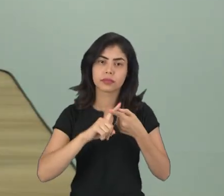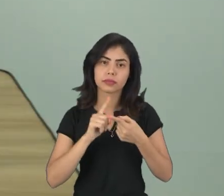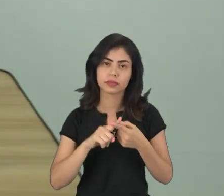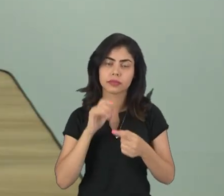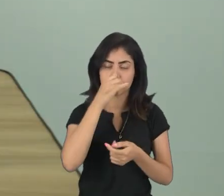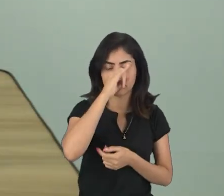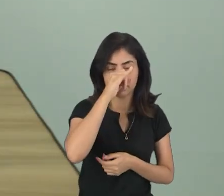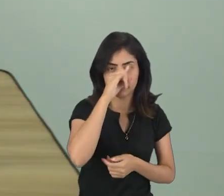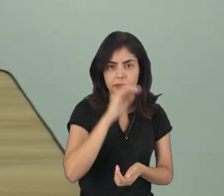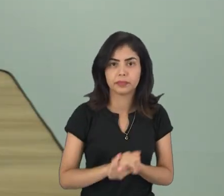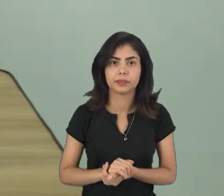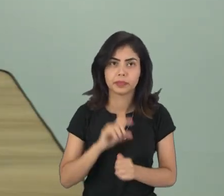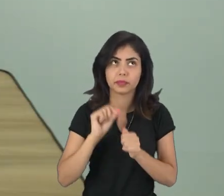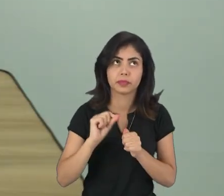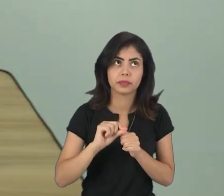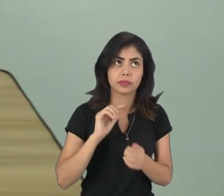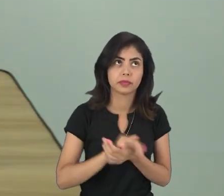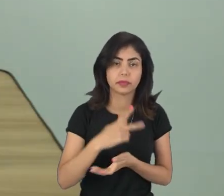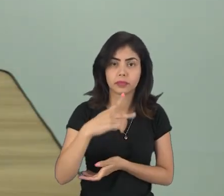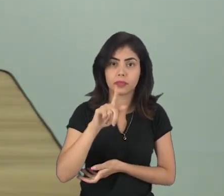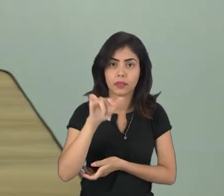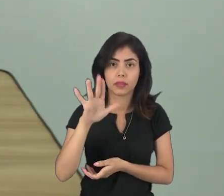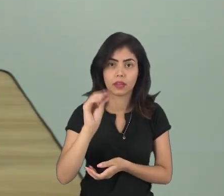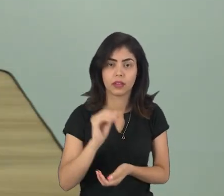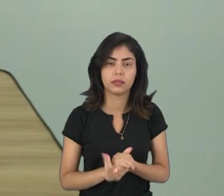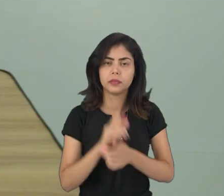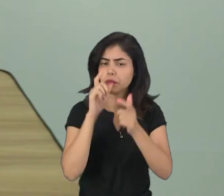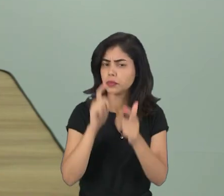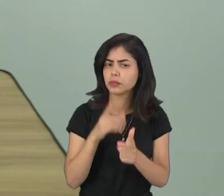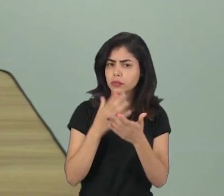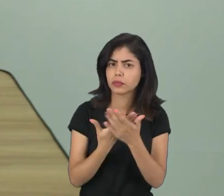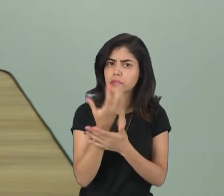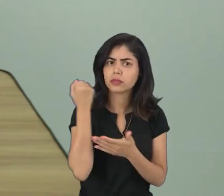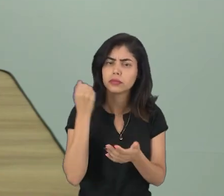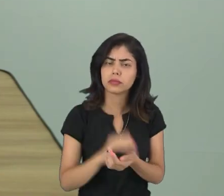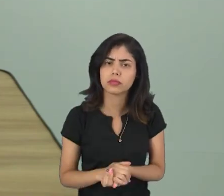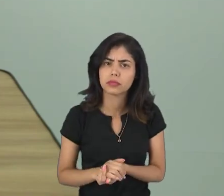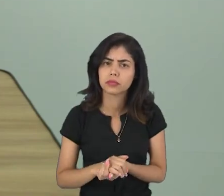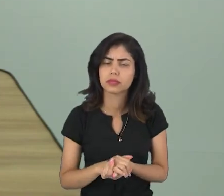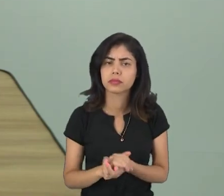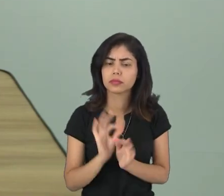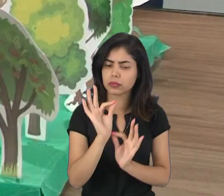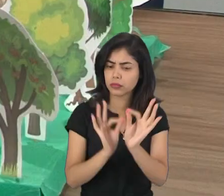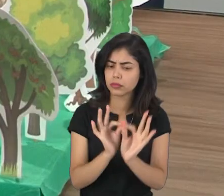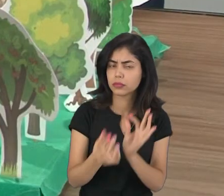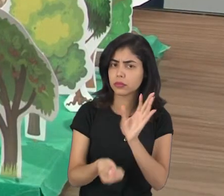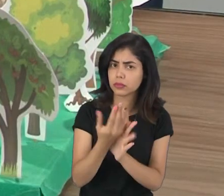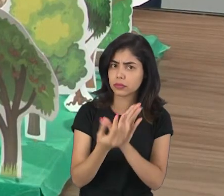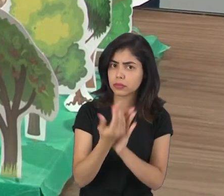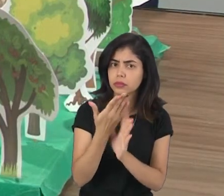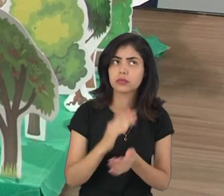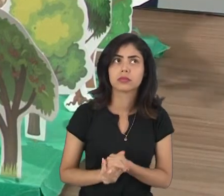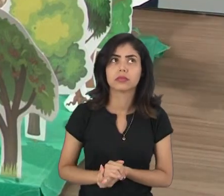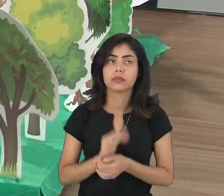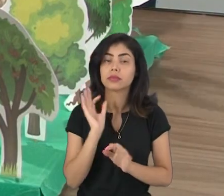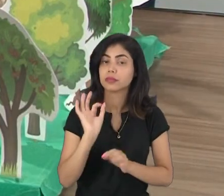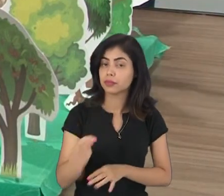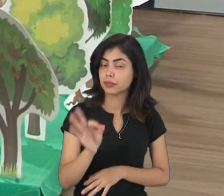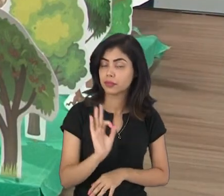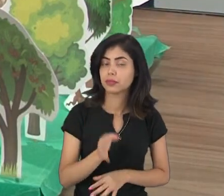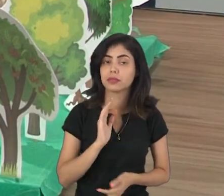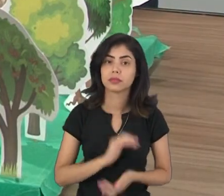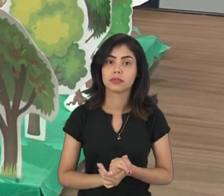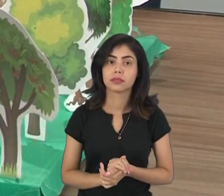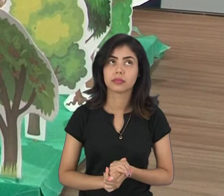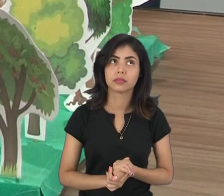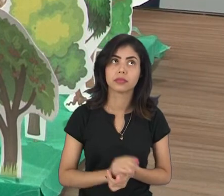porquinho foi construir sua casa de palha, de onde ele retirou recursos para sua construção? Com certeza,